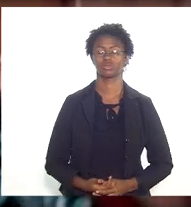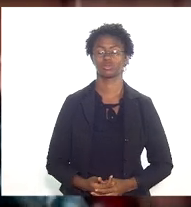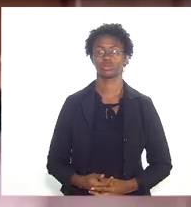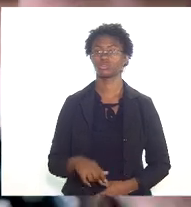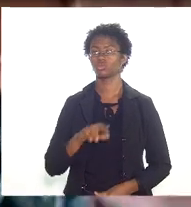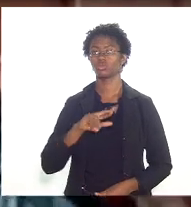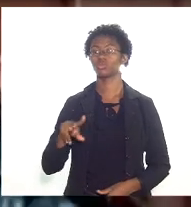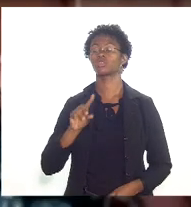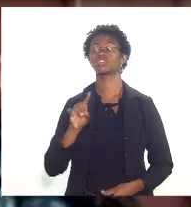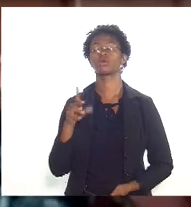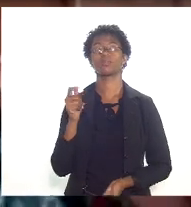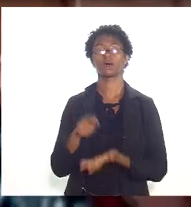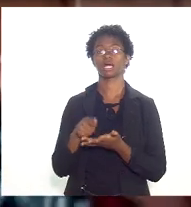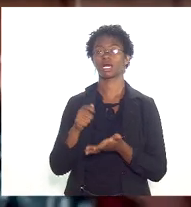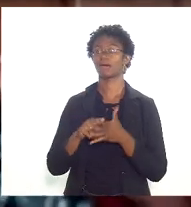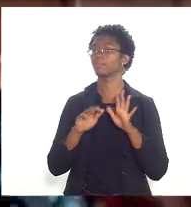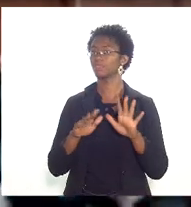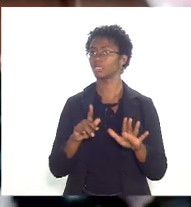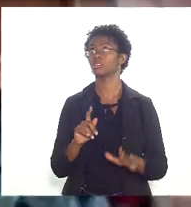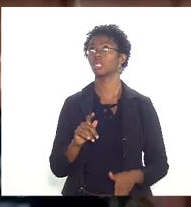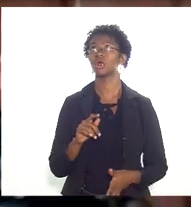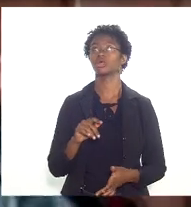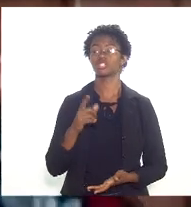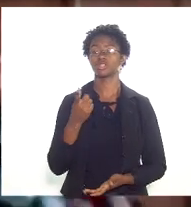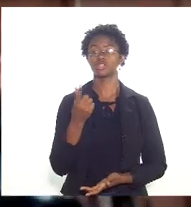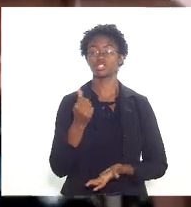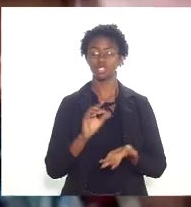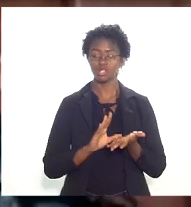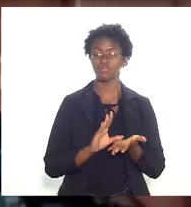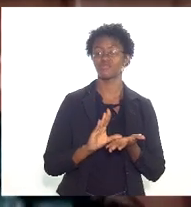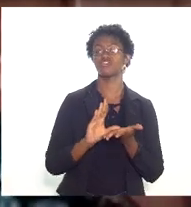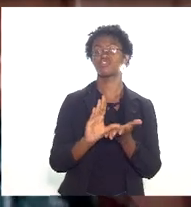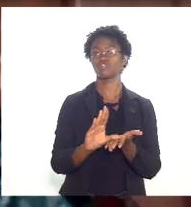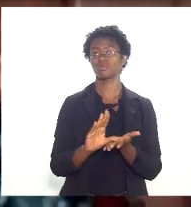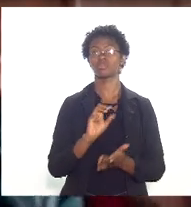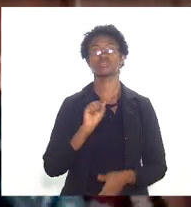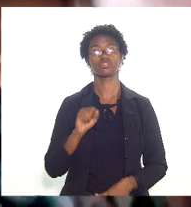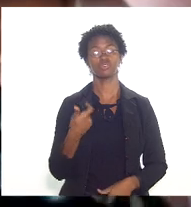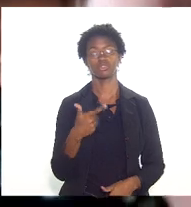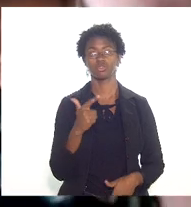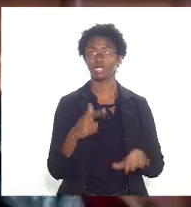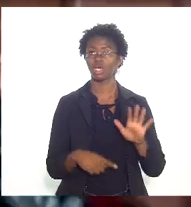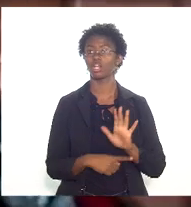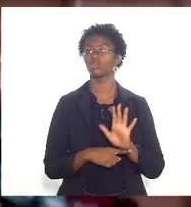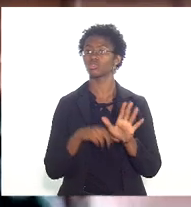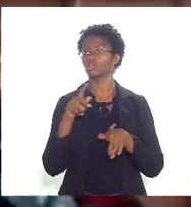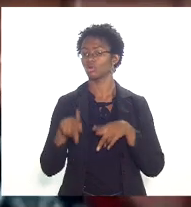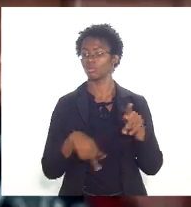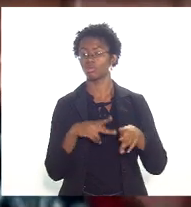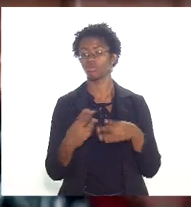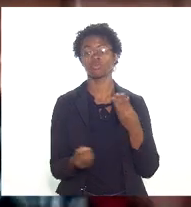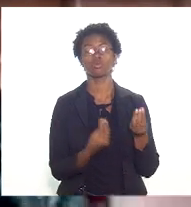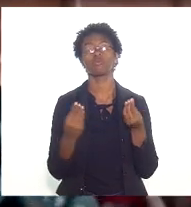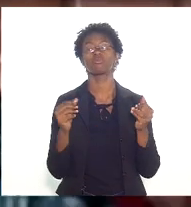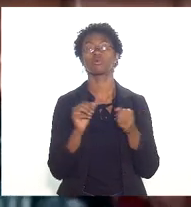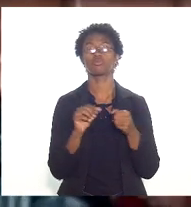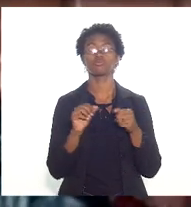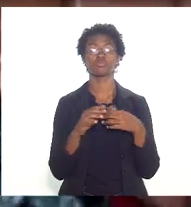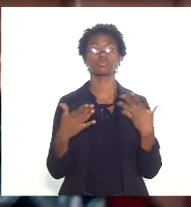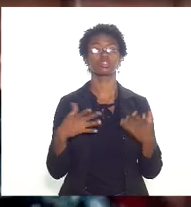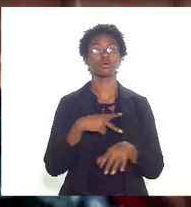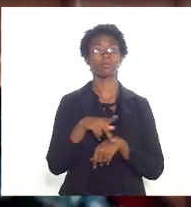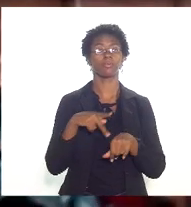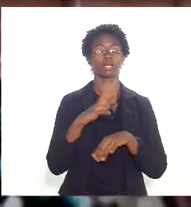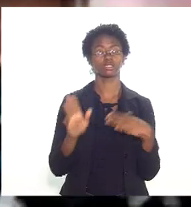gasto é investimento se você não investe no seu povo você não tem como fazer o